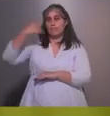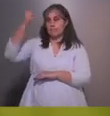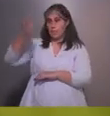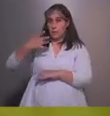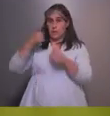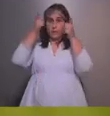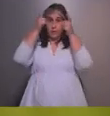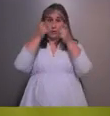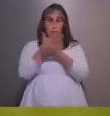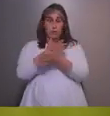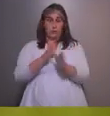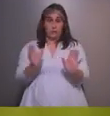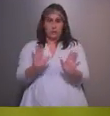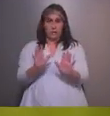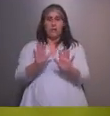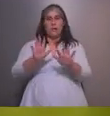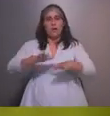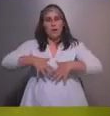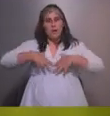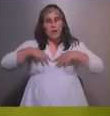do fogo do inferno.